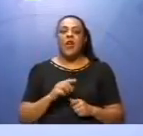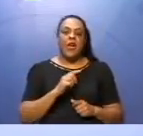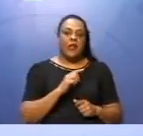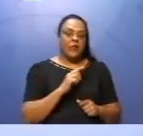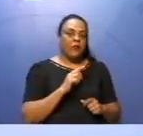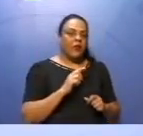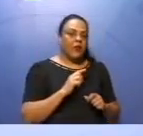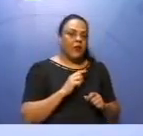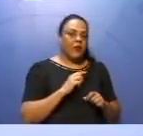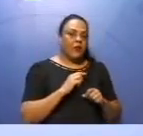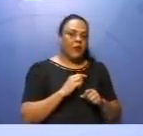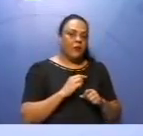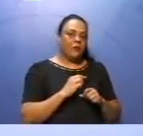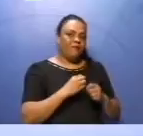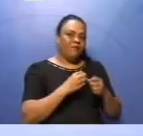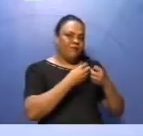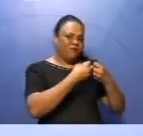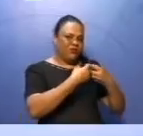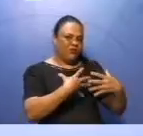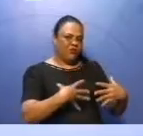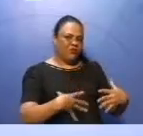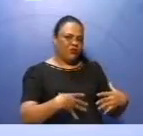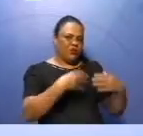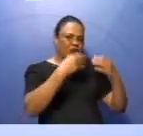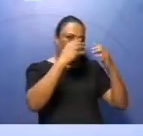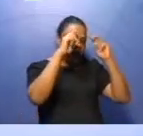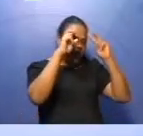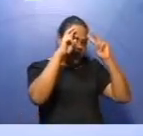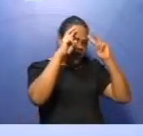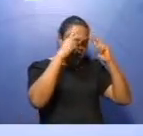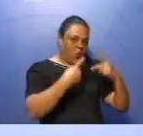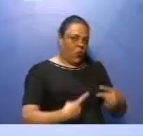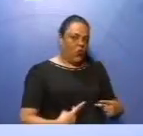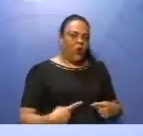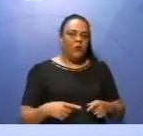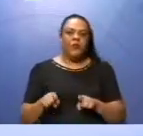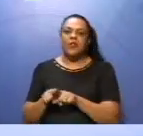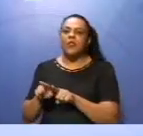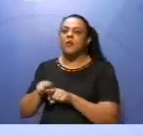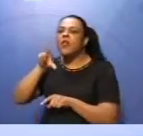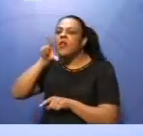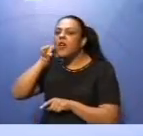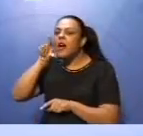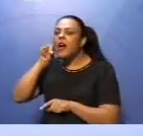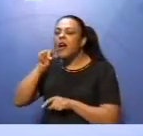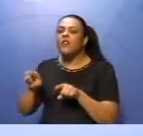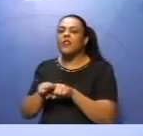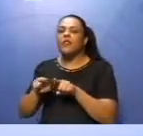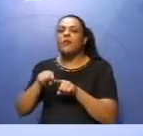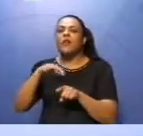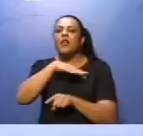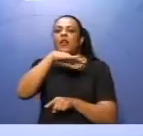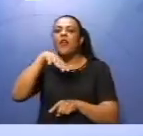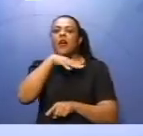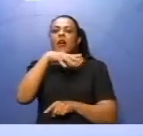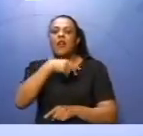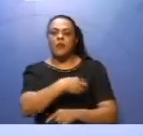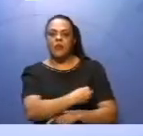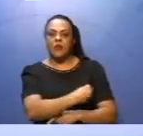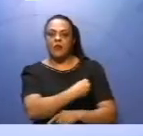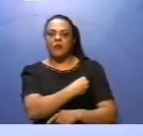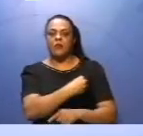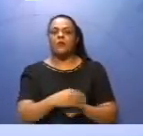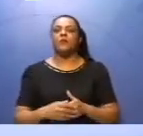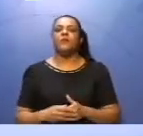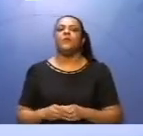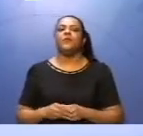também pode causar doenças em aves e em alguns mamíferos. A gripe influenza,